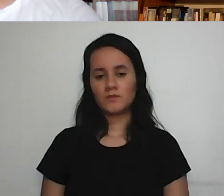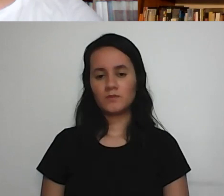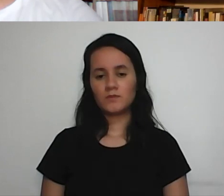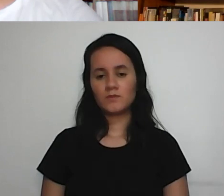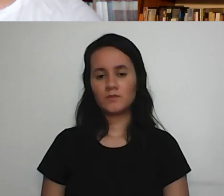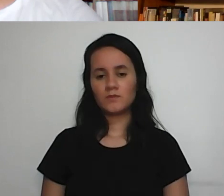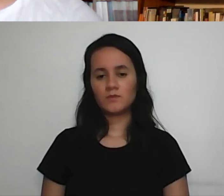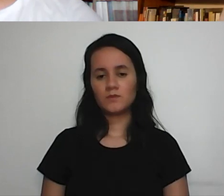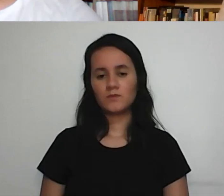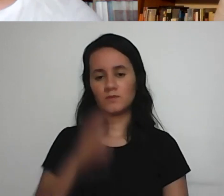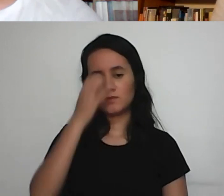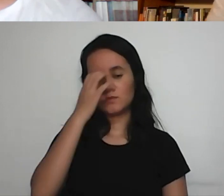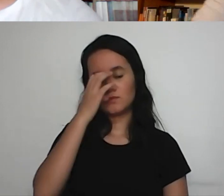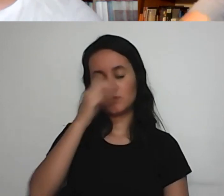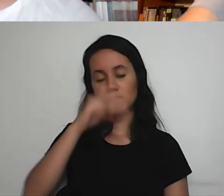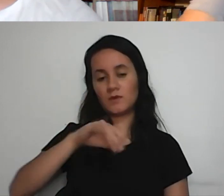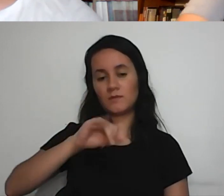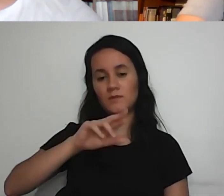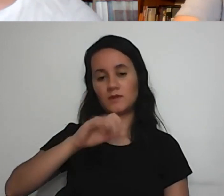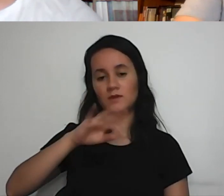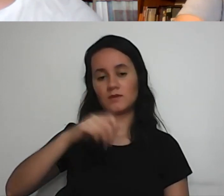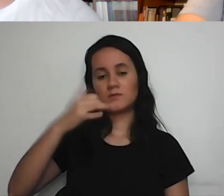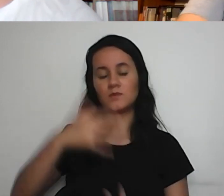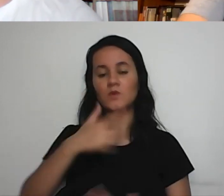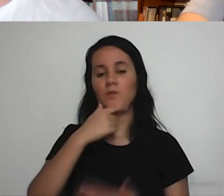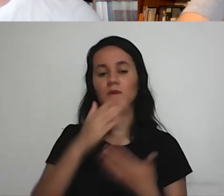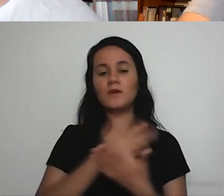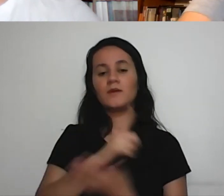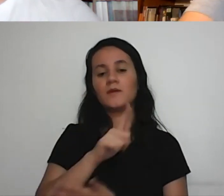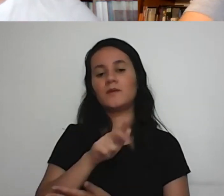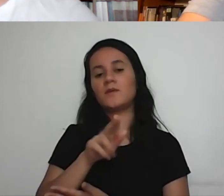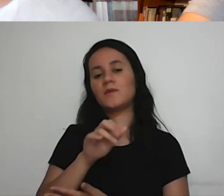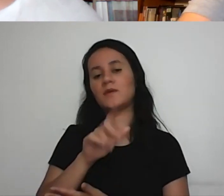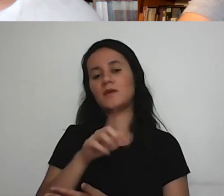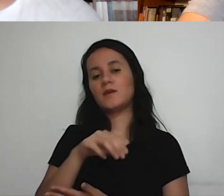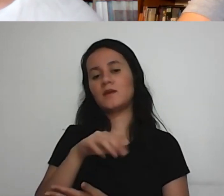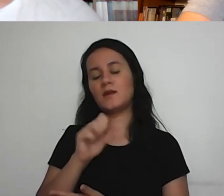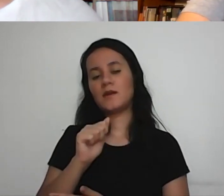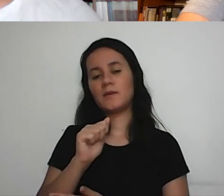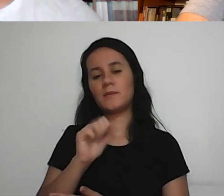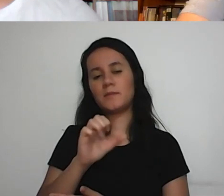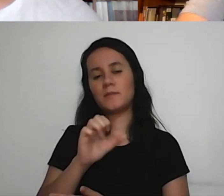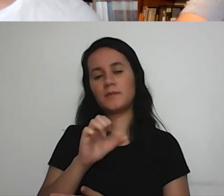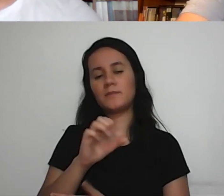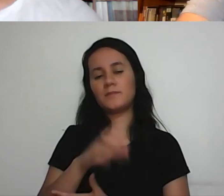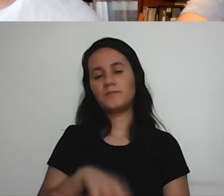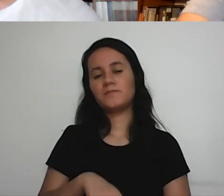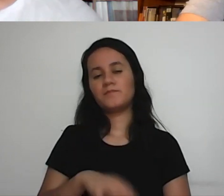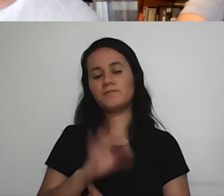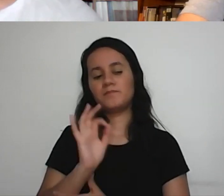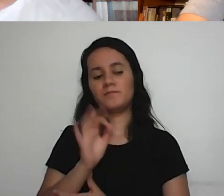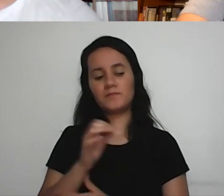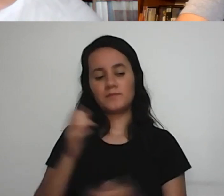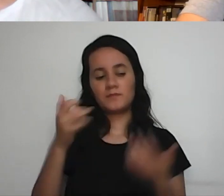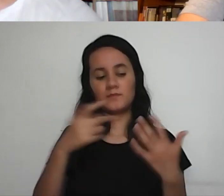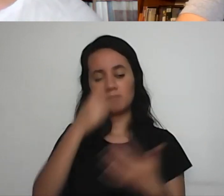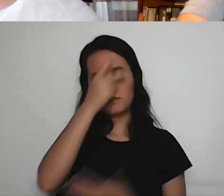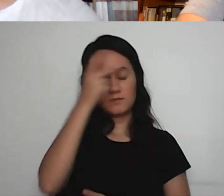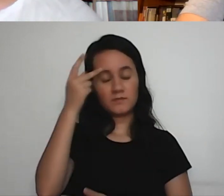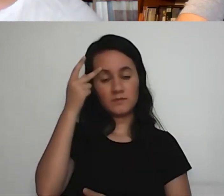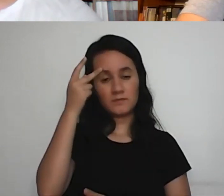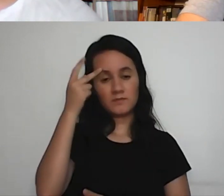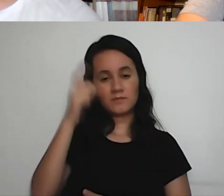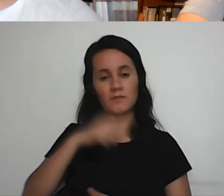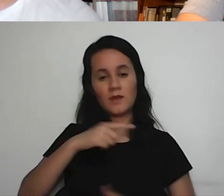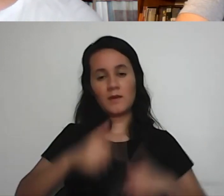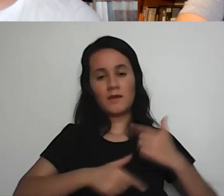o Biratã está falando do livro do Guilherme Gontijo aqui, do poema dedicado para mim. Guilherme também, alguém que tem feito esse